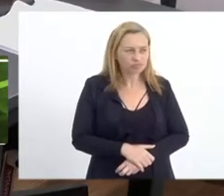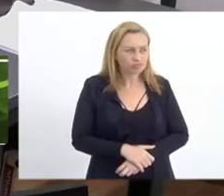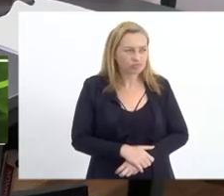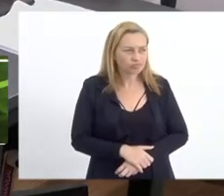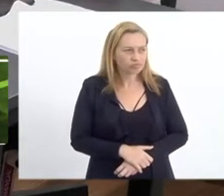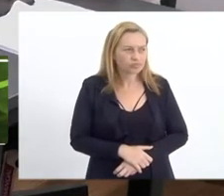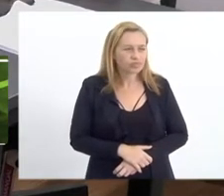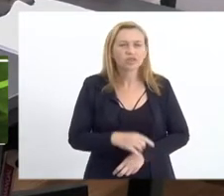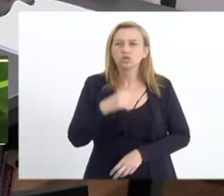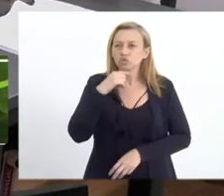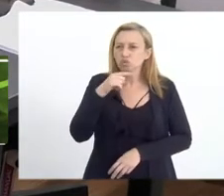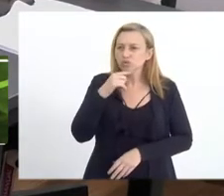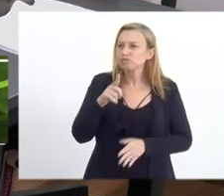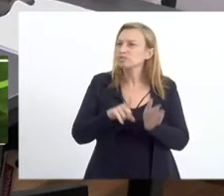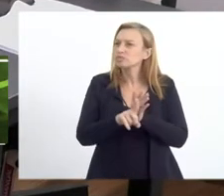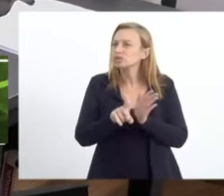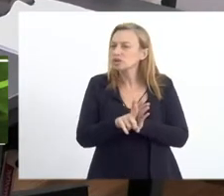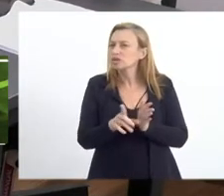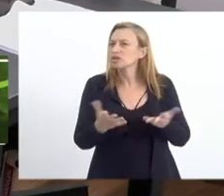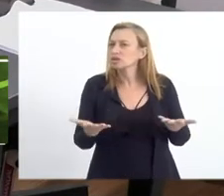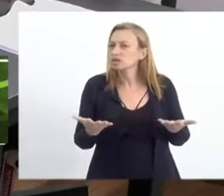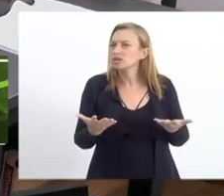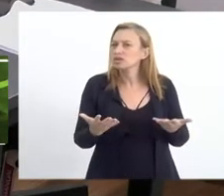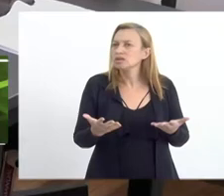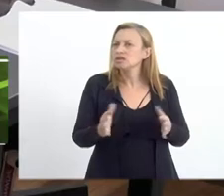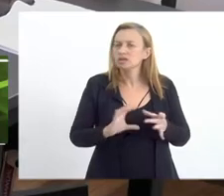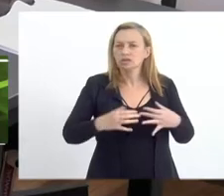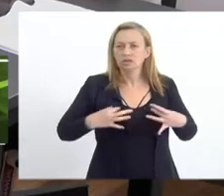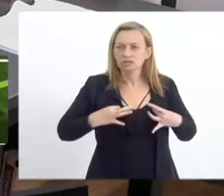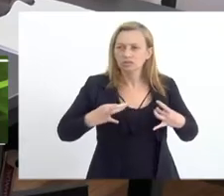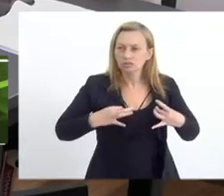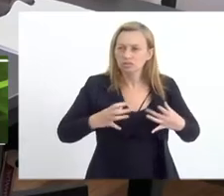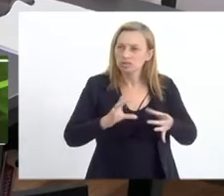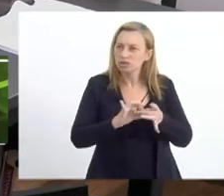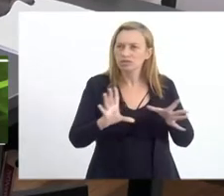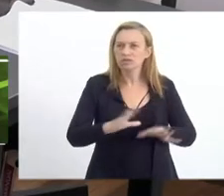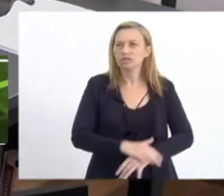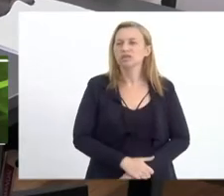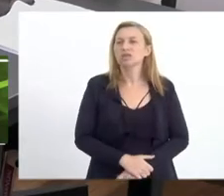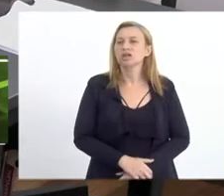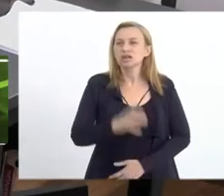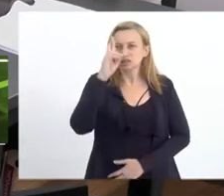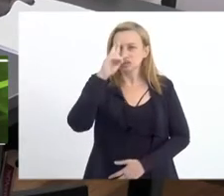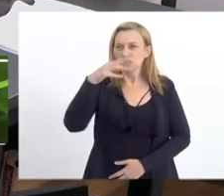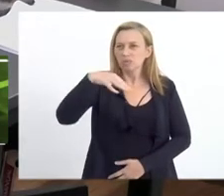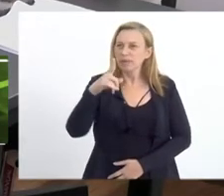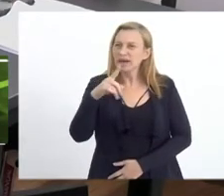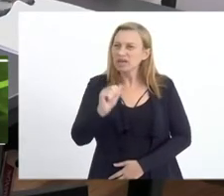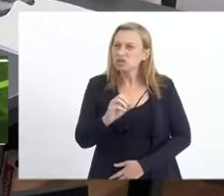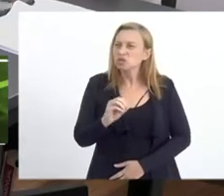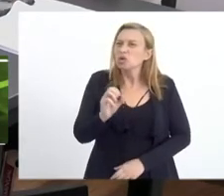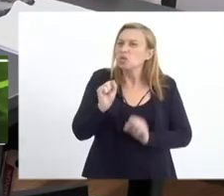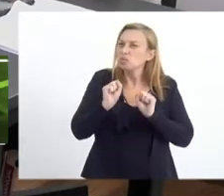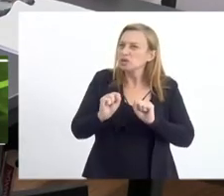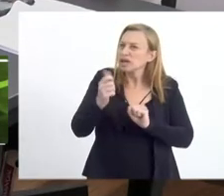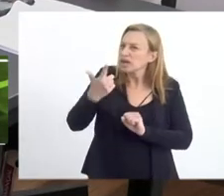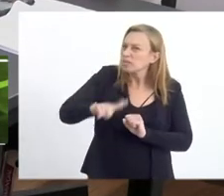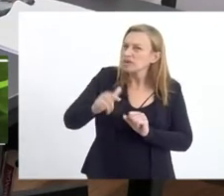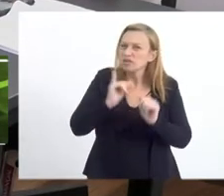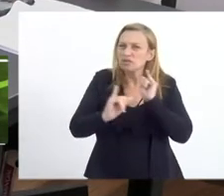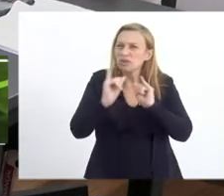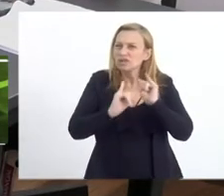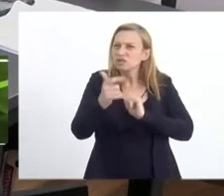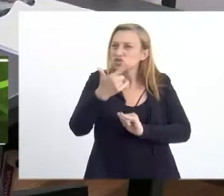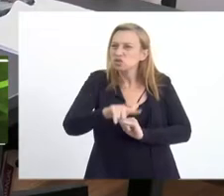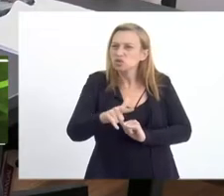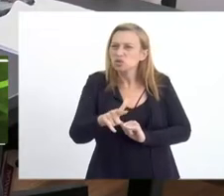Alguém tem alguma dúvida, algum questionamento a fazer? Fica à disposição. Senhor Magno, o senhor poderia somente repetir a informação